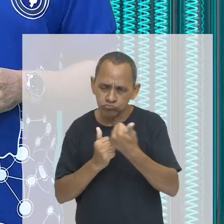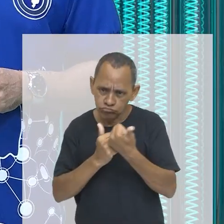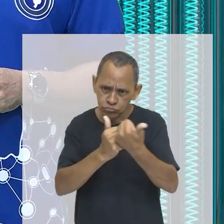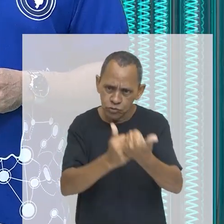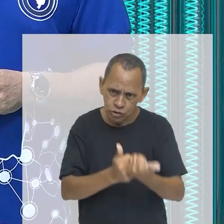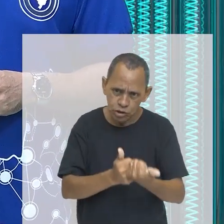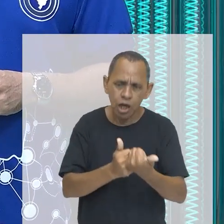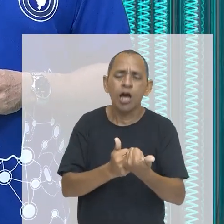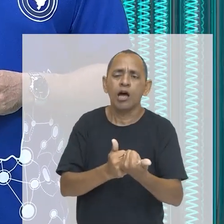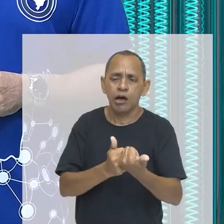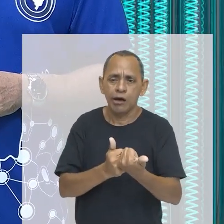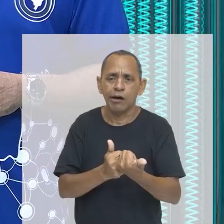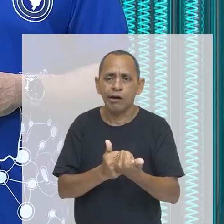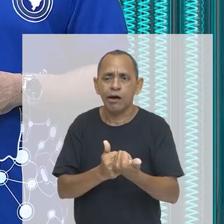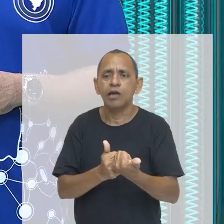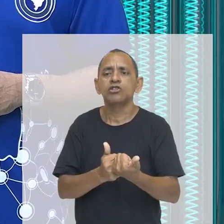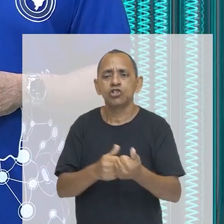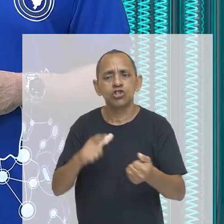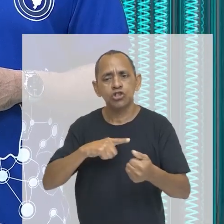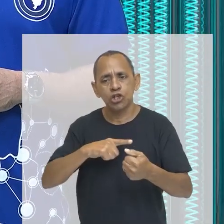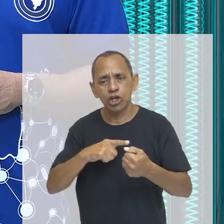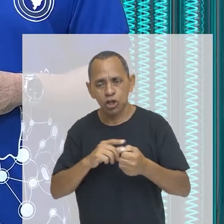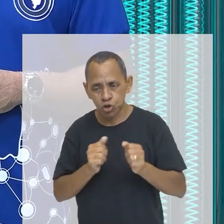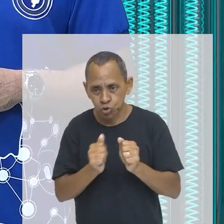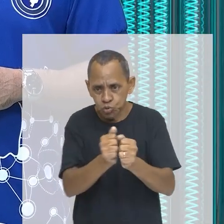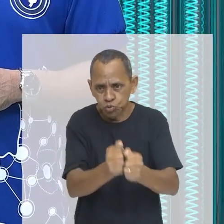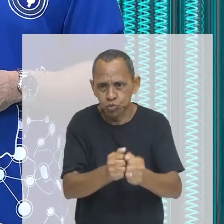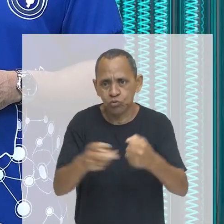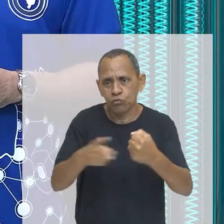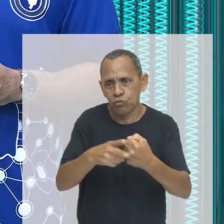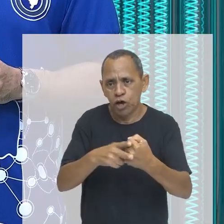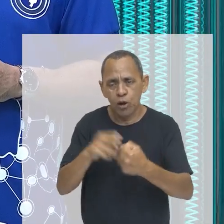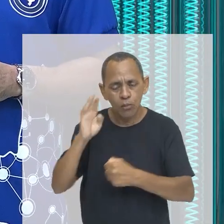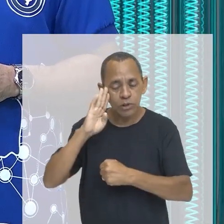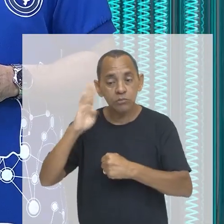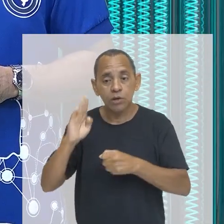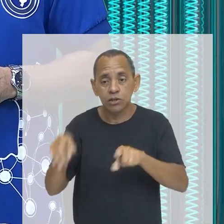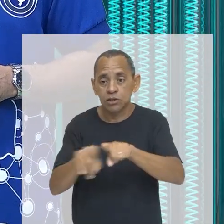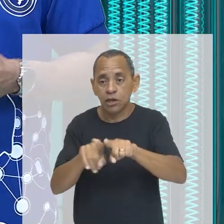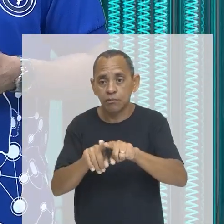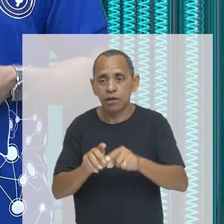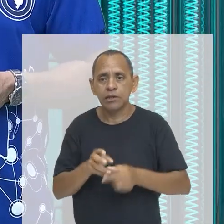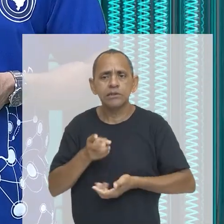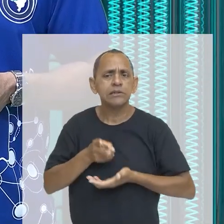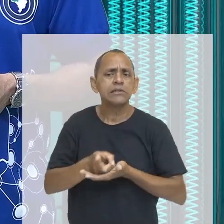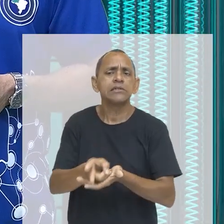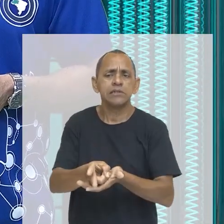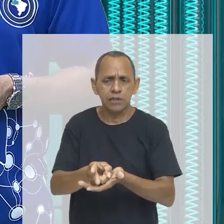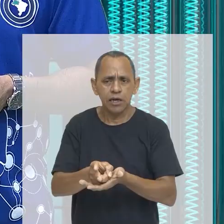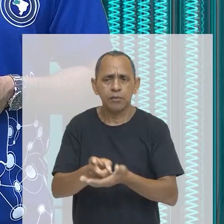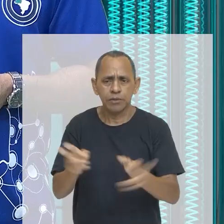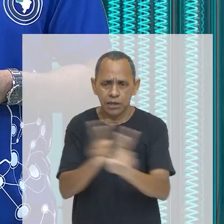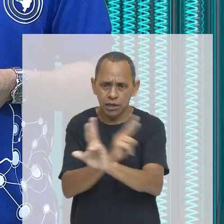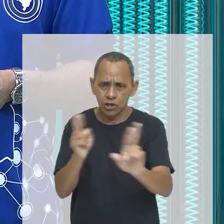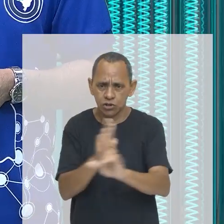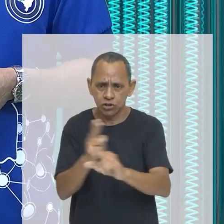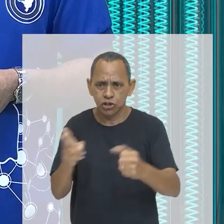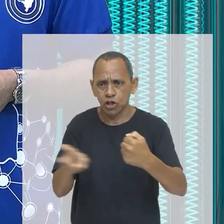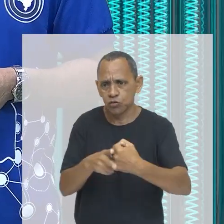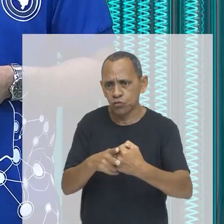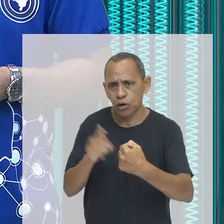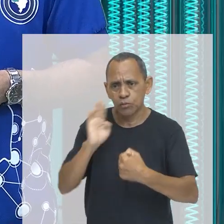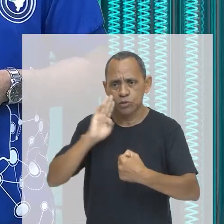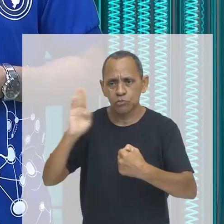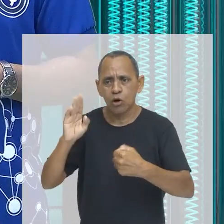principais, e eles vão passar a ideia de recomendação, de obrigação, de necessidade, de possibilidade, sempre relacionado com o verbo principal